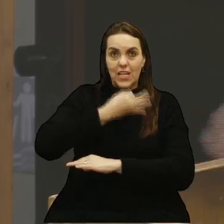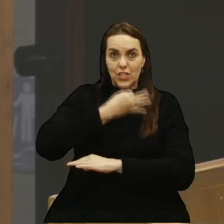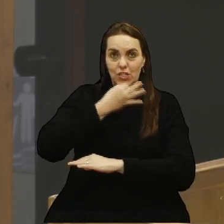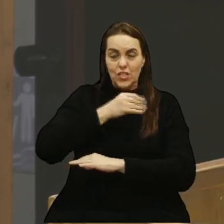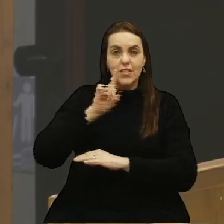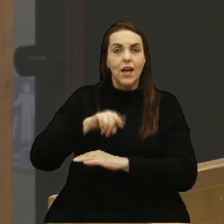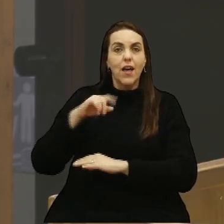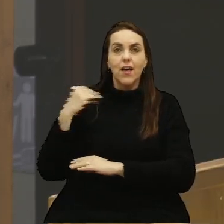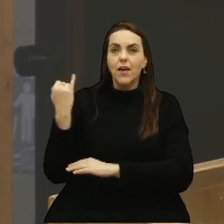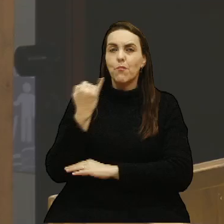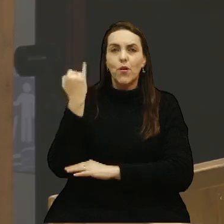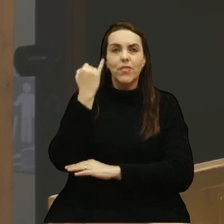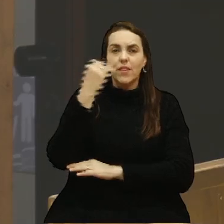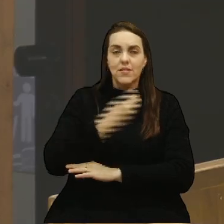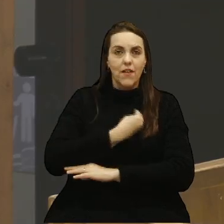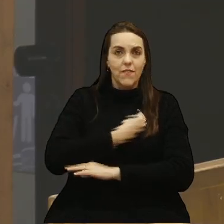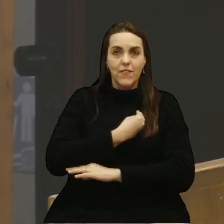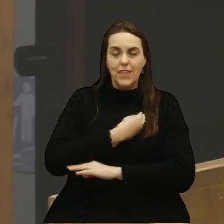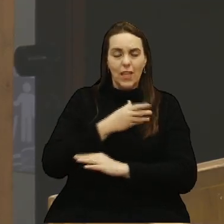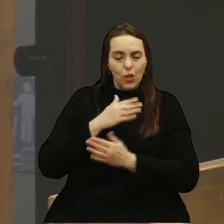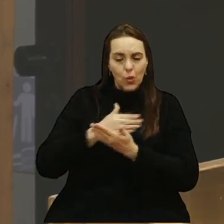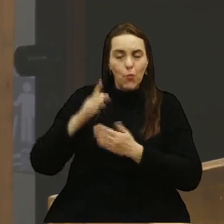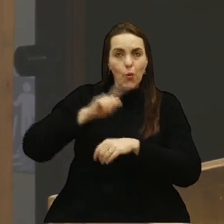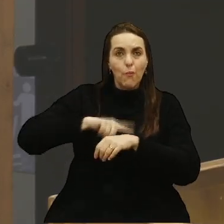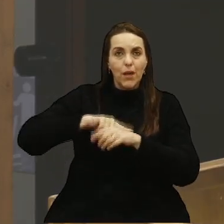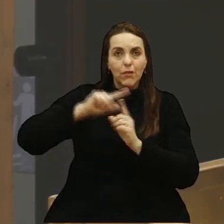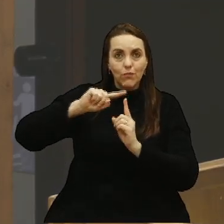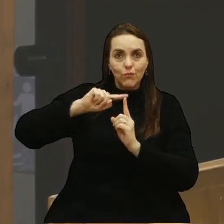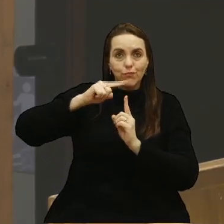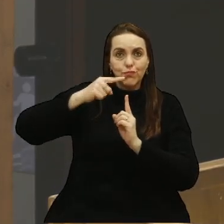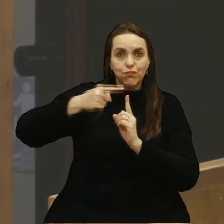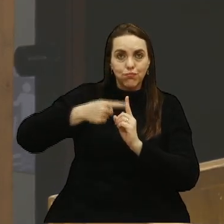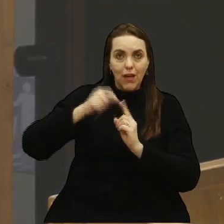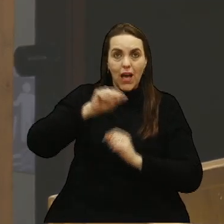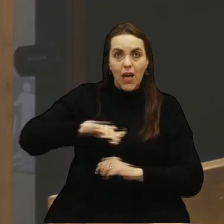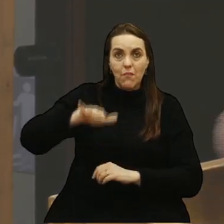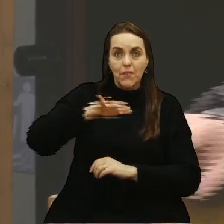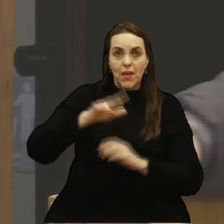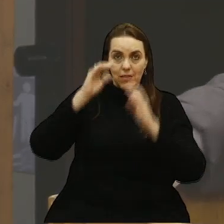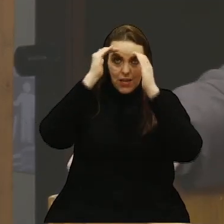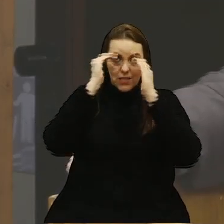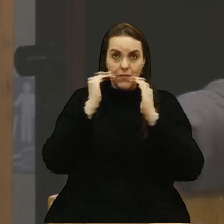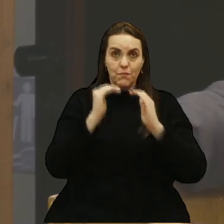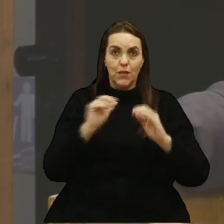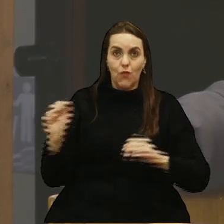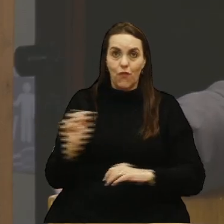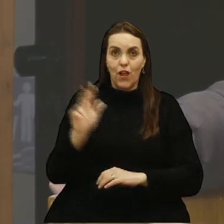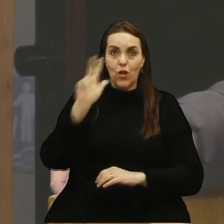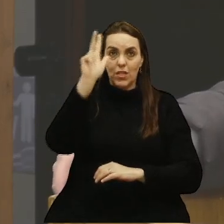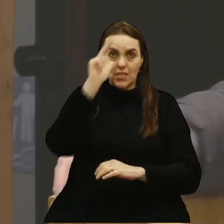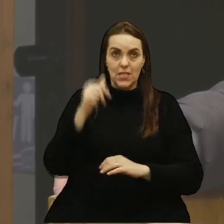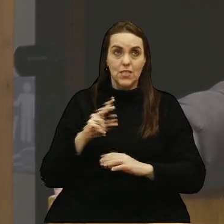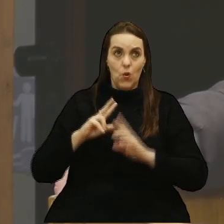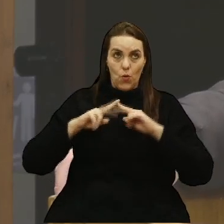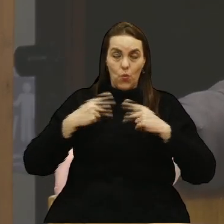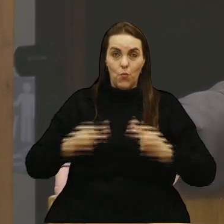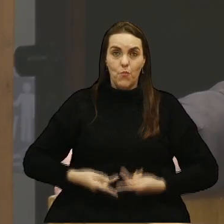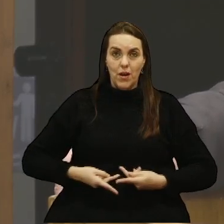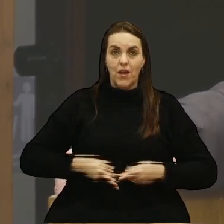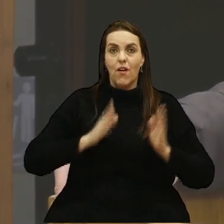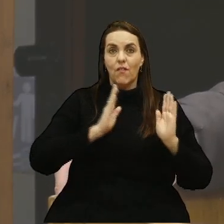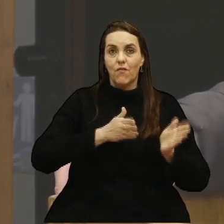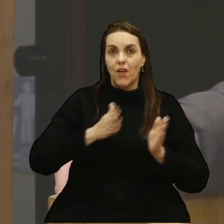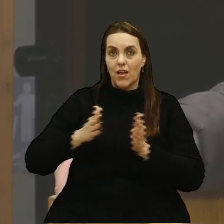importância da vida desde a sua concepção, promovendo um ambiente de respeito e valorização da existência humana em suas diversas fases.